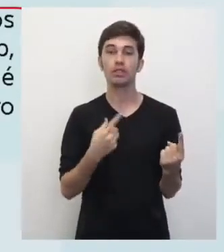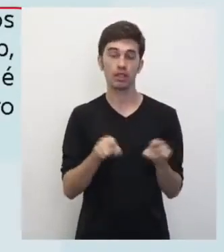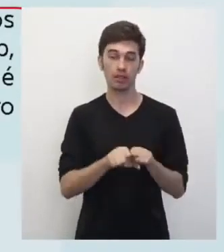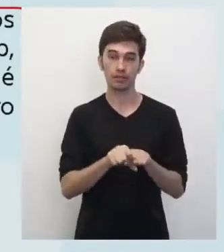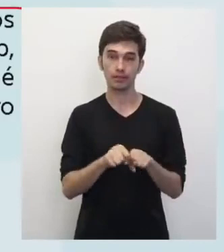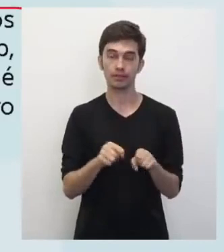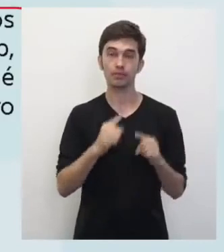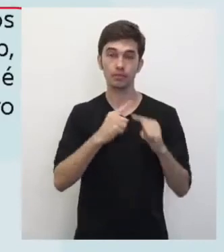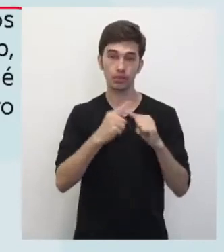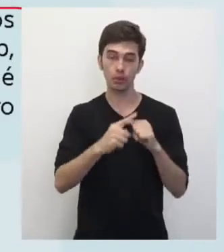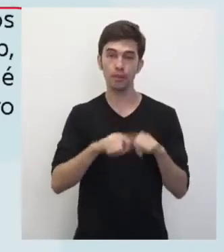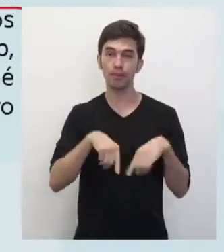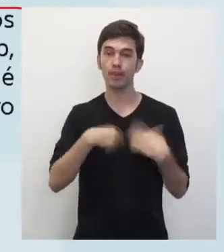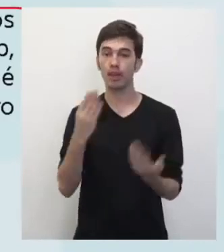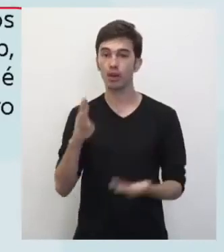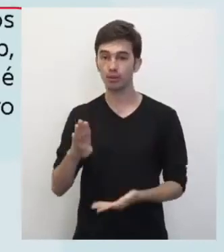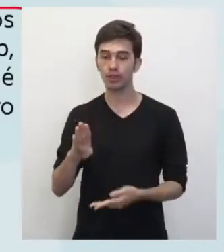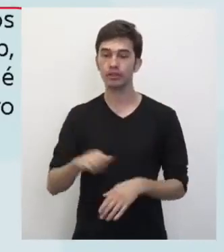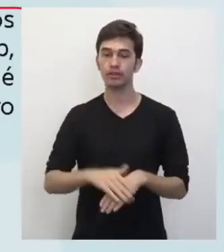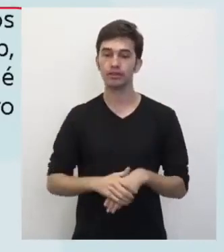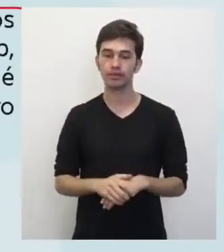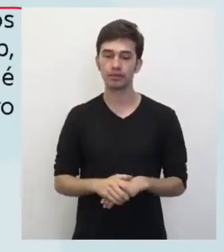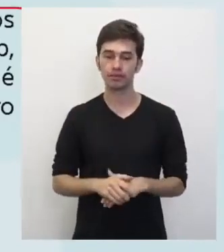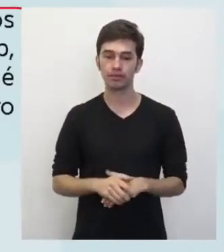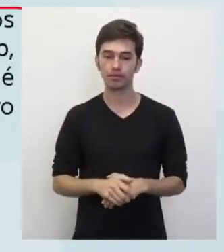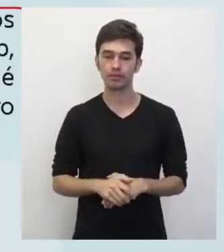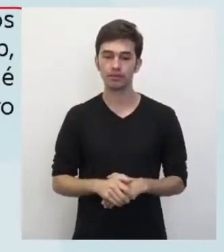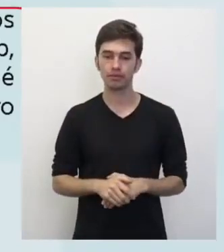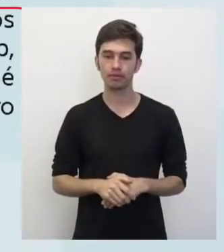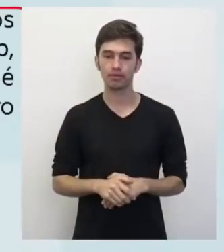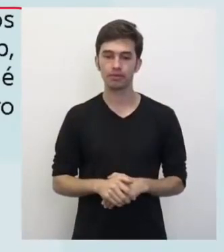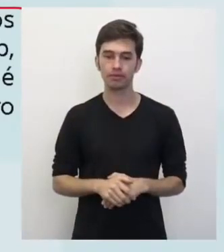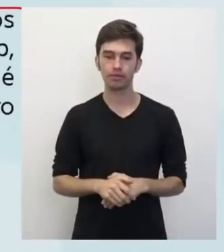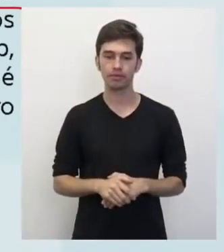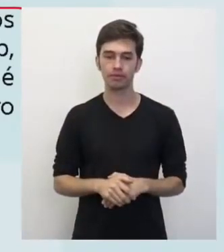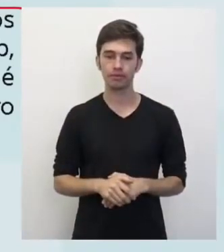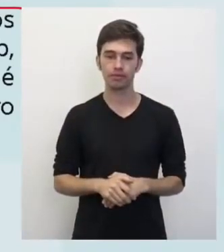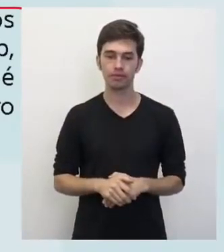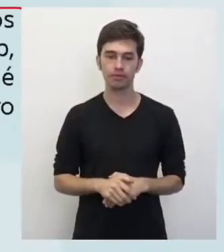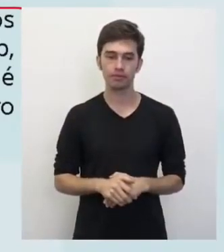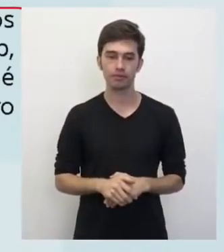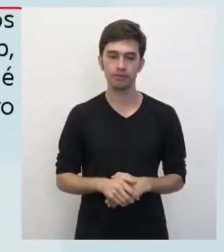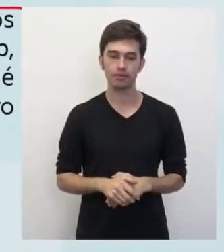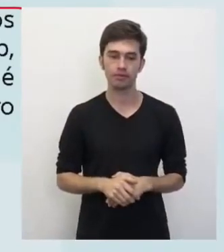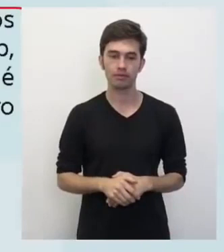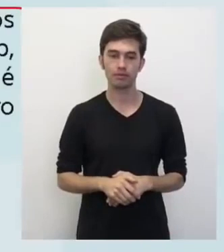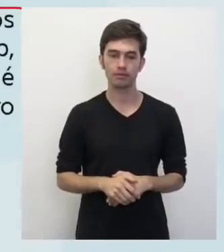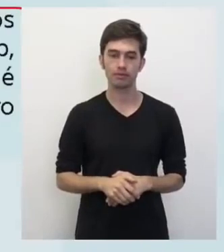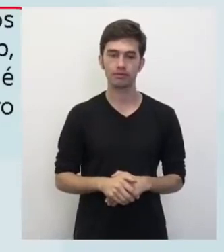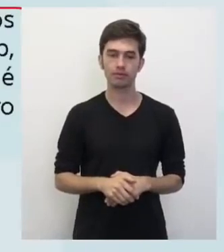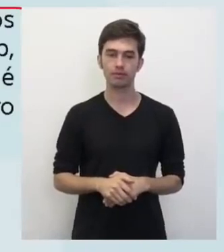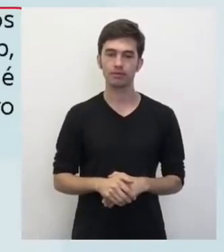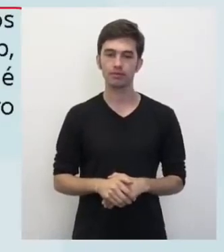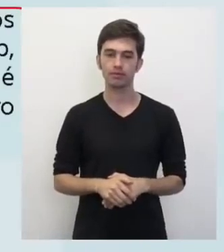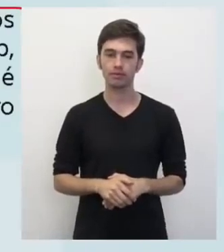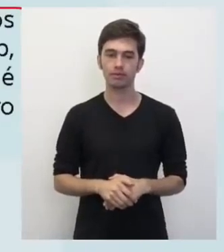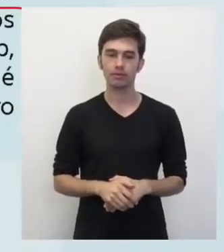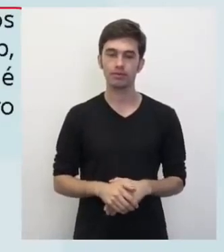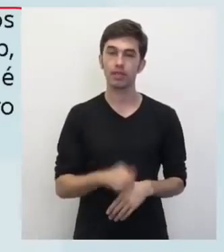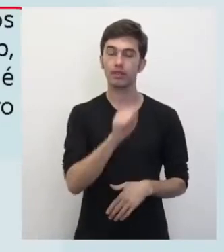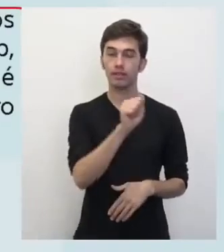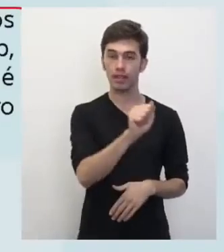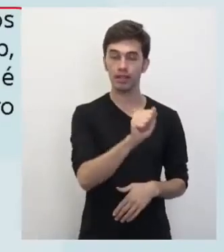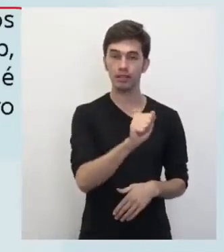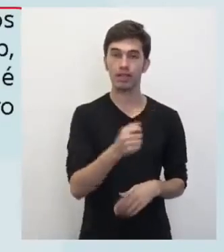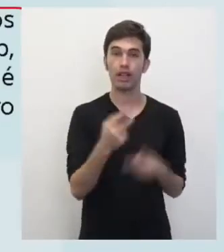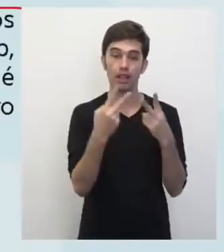no caso aí, que se C e somente C existir, o número inteiro. Então, tá o quê? Como eu coloquei na multiplicação, A é igual a